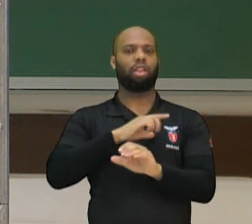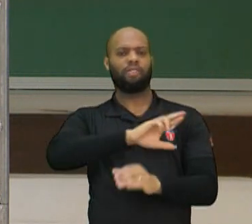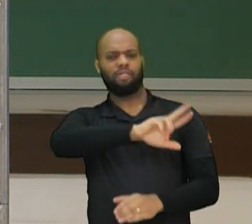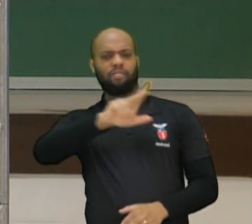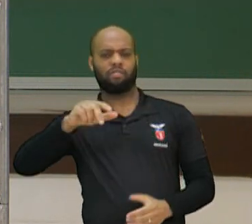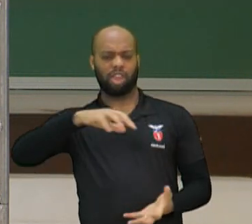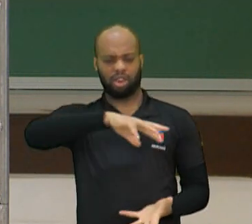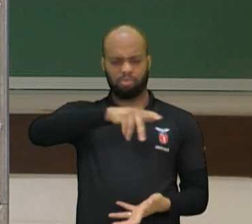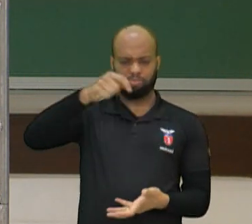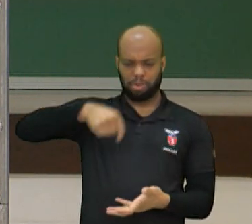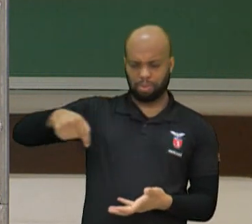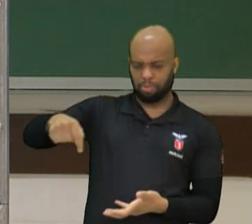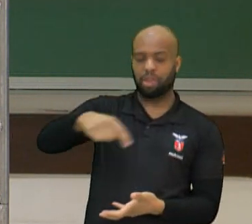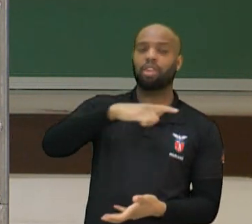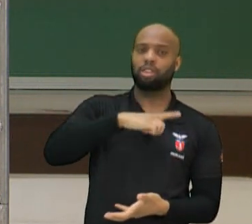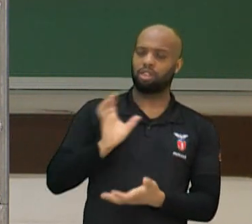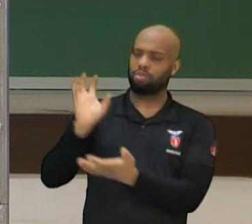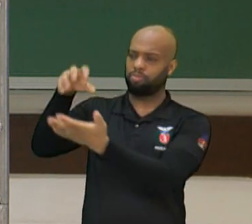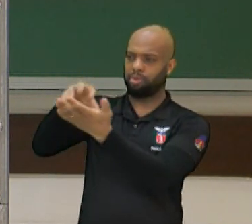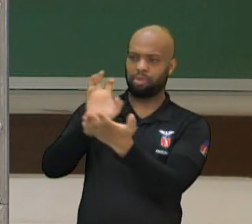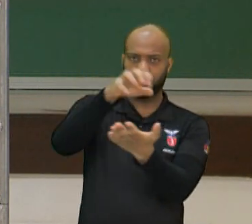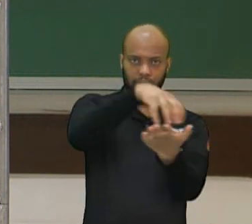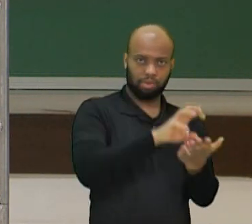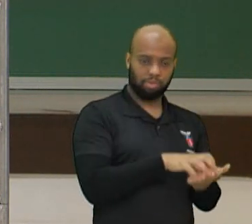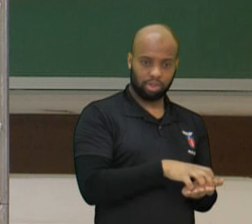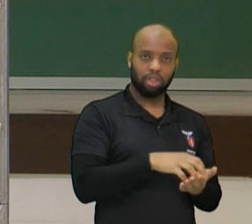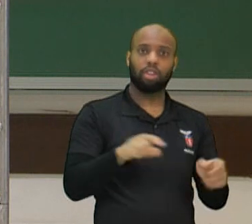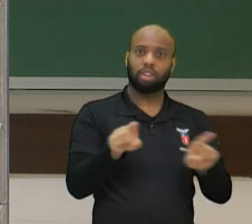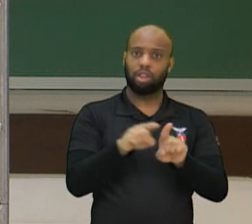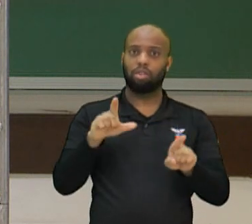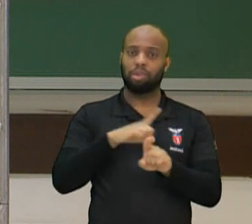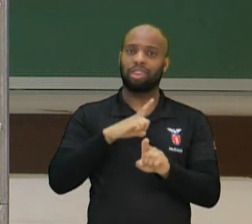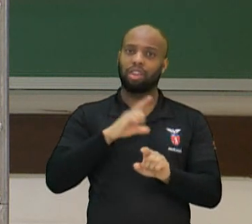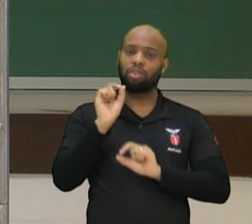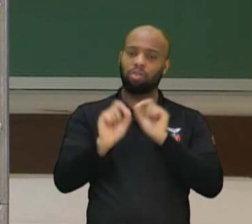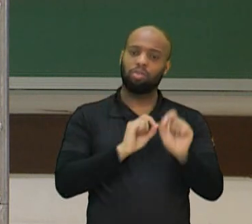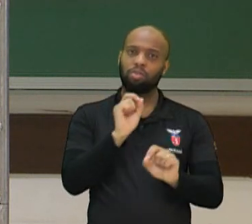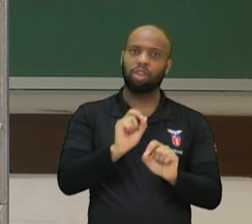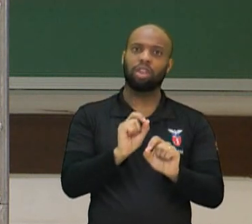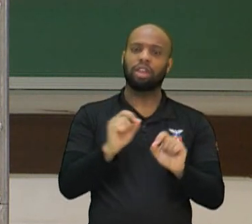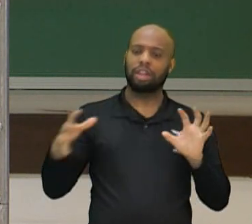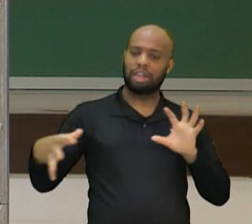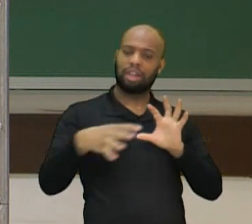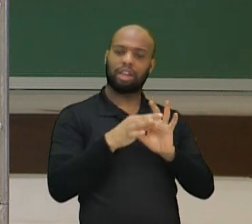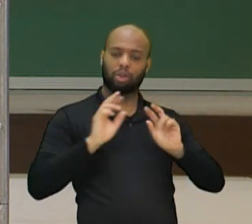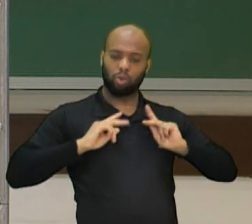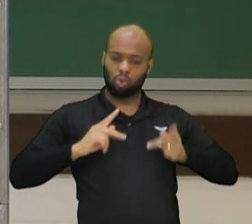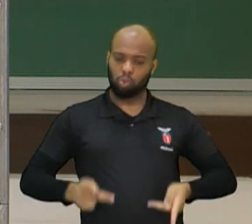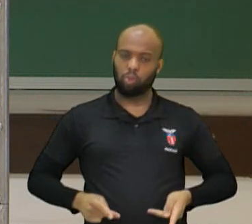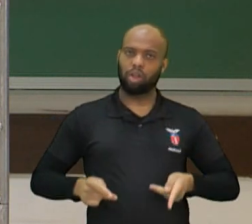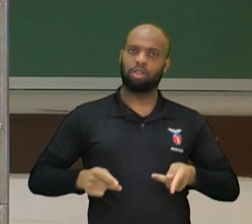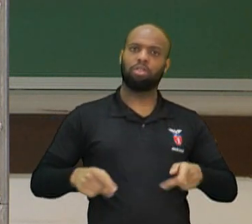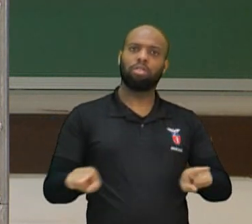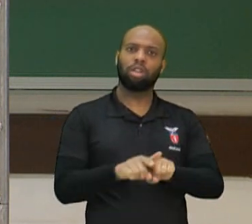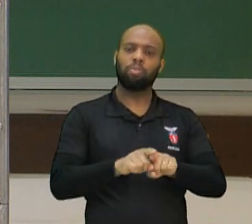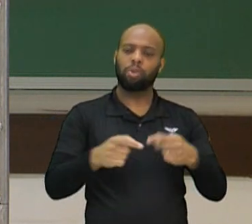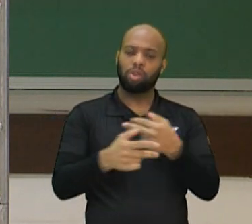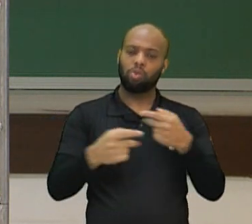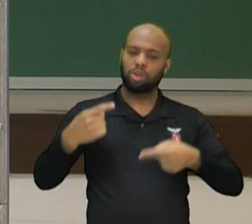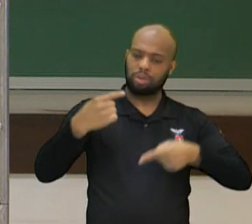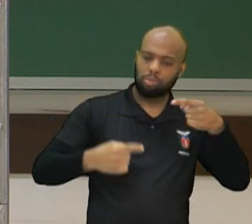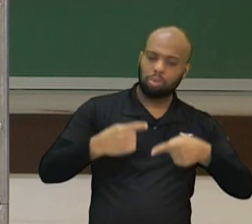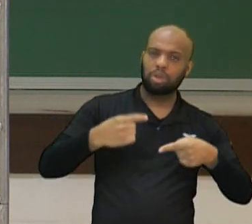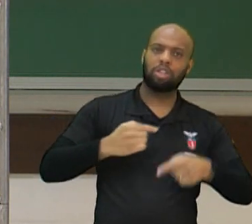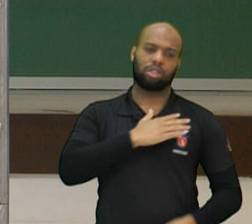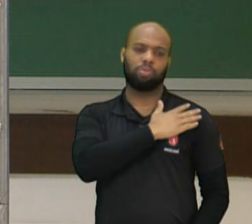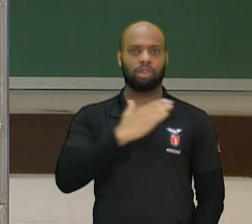todo o mundo e se envolve principalmente em questões humanitárias, além, é claro, das questões políticas e militares que nós